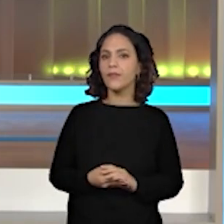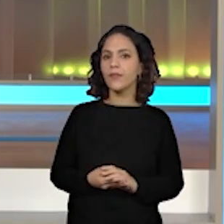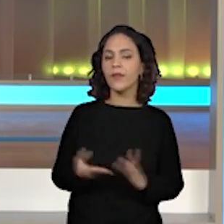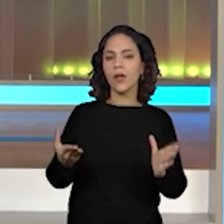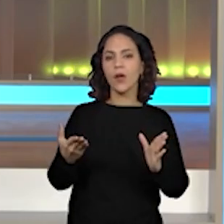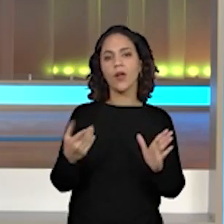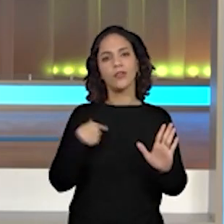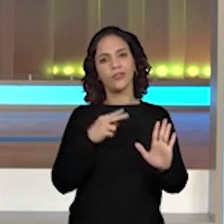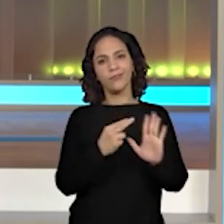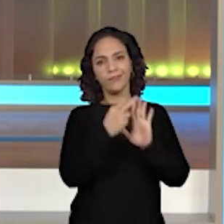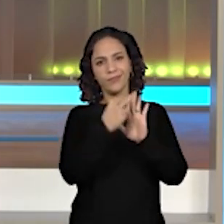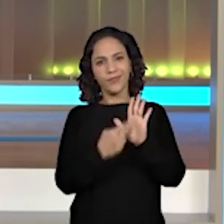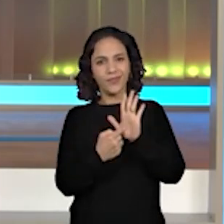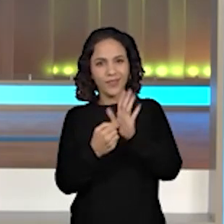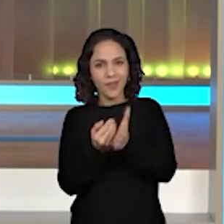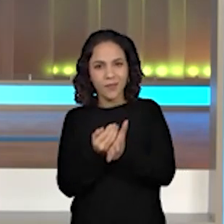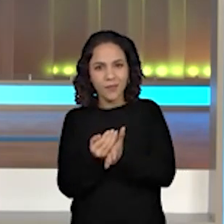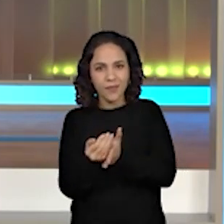da apresentação,